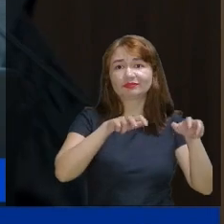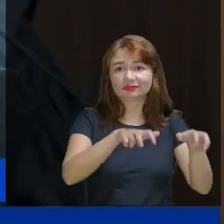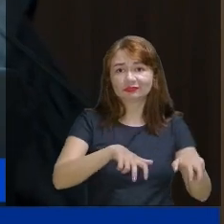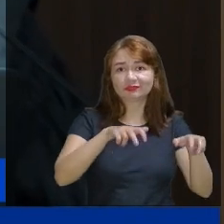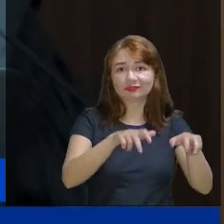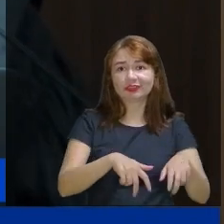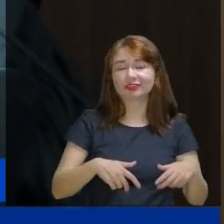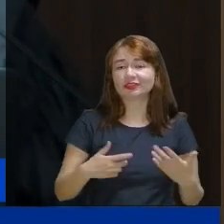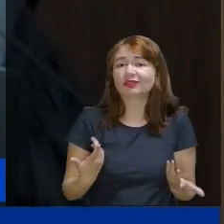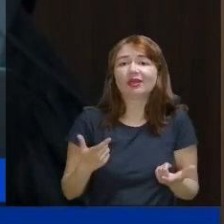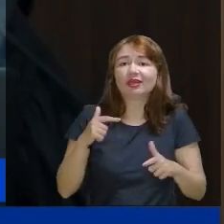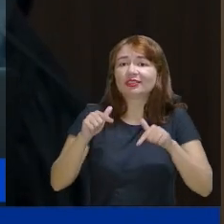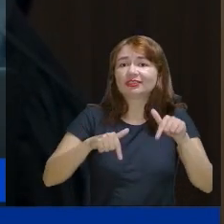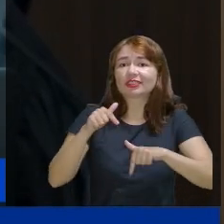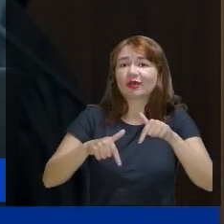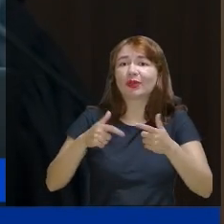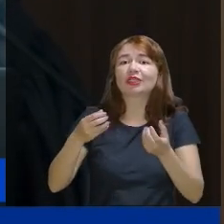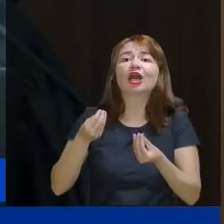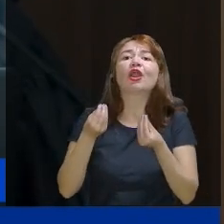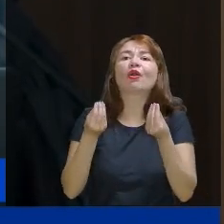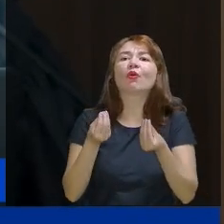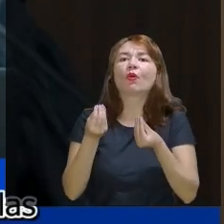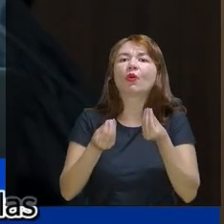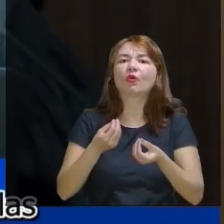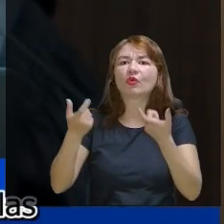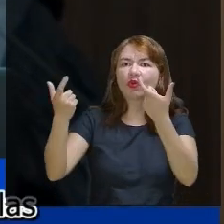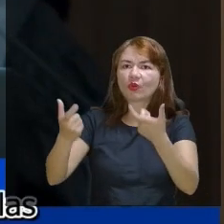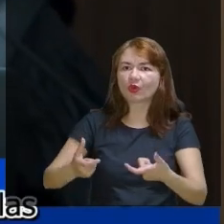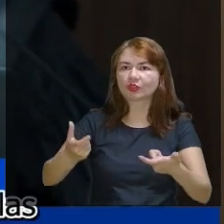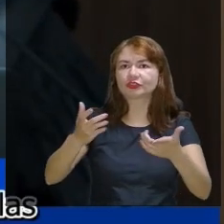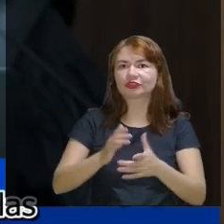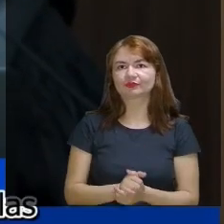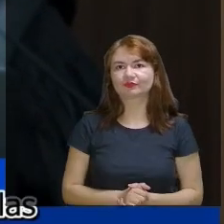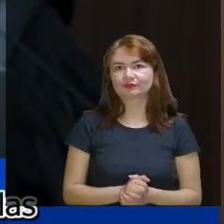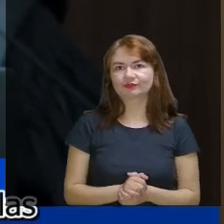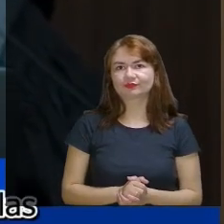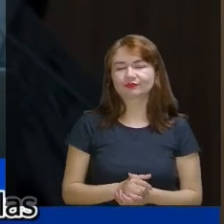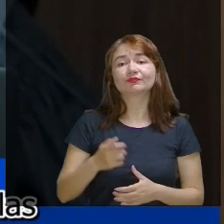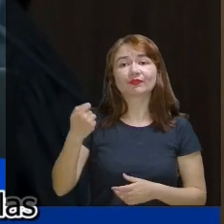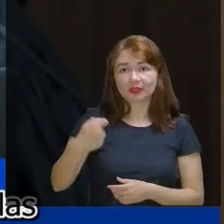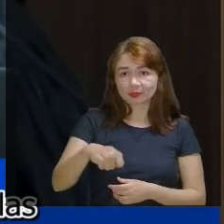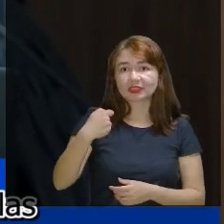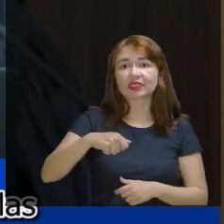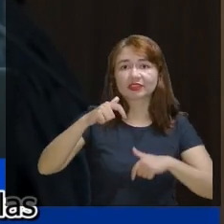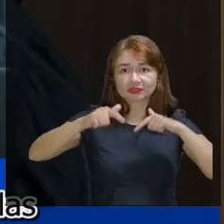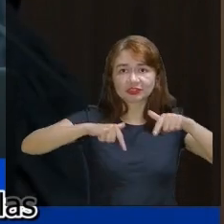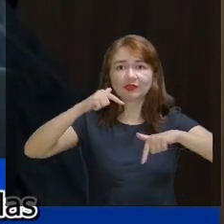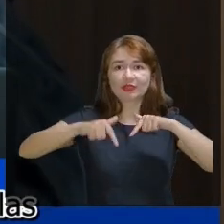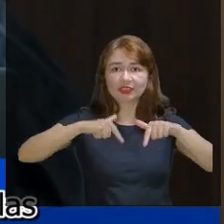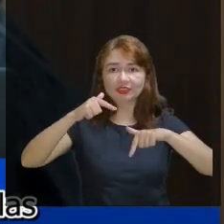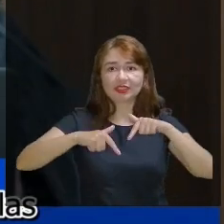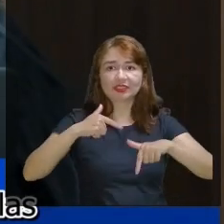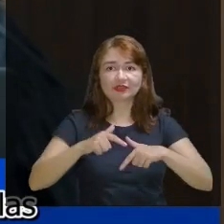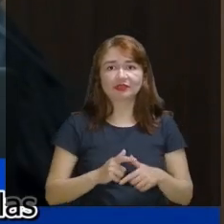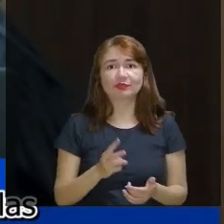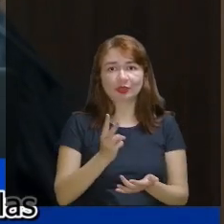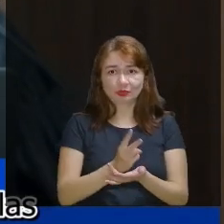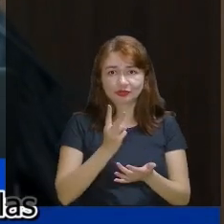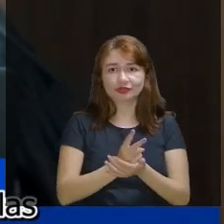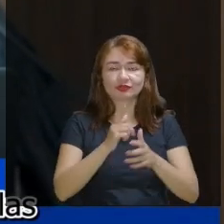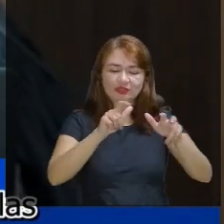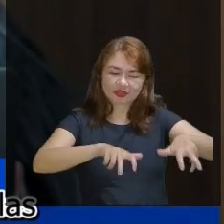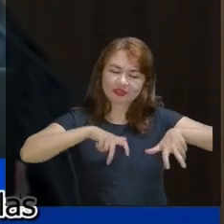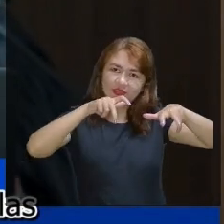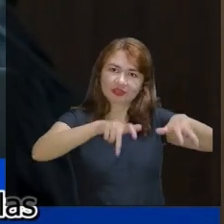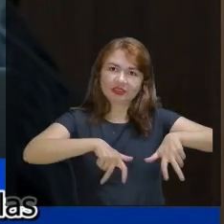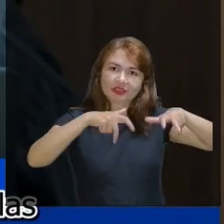de nada. E o que aconteceu? Precisávamos de trabalhadores para tocar aquelas lavouras de